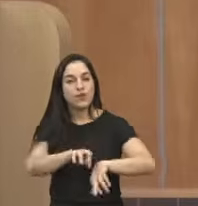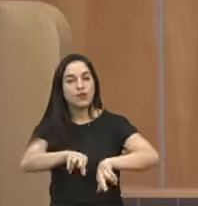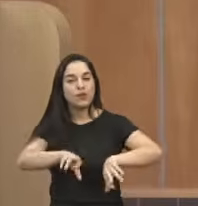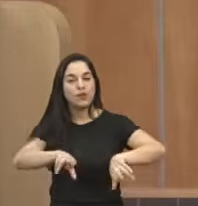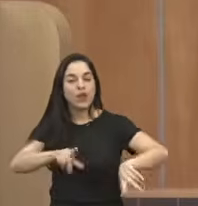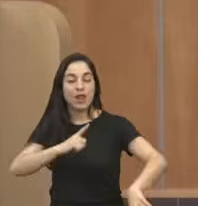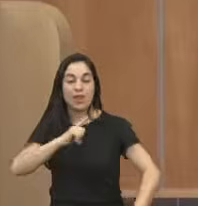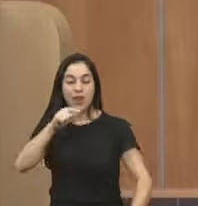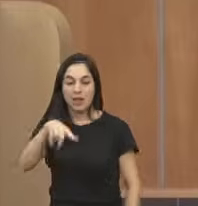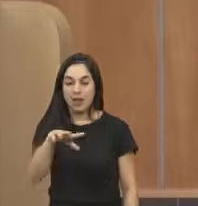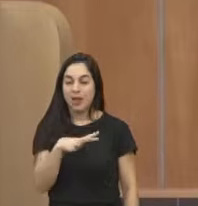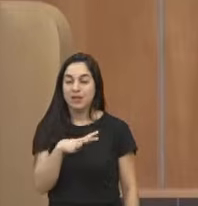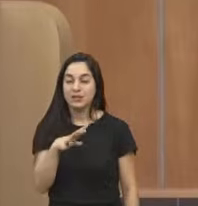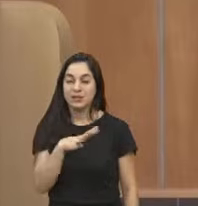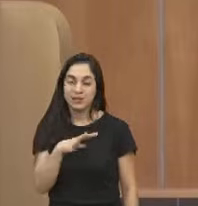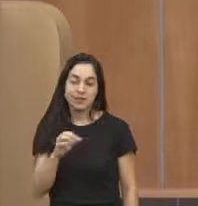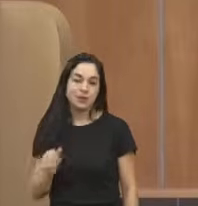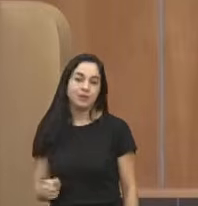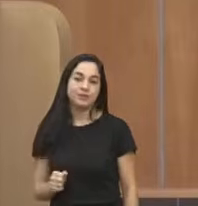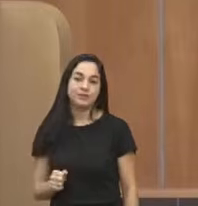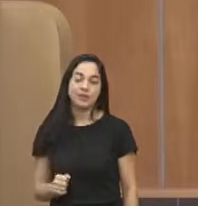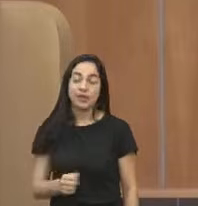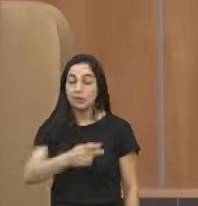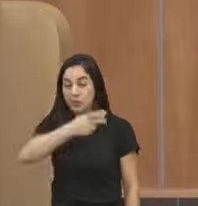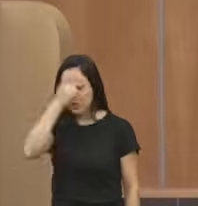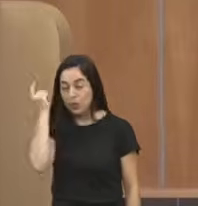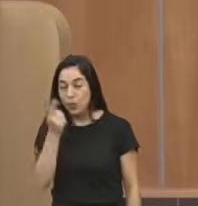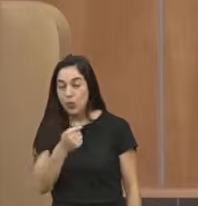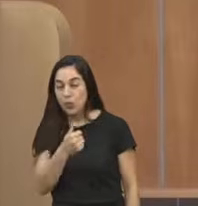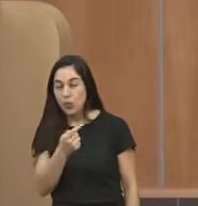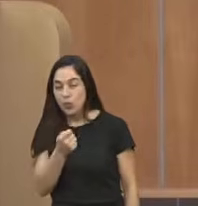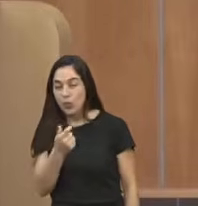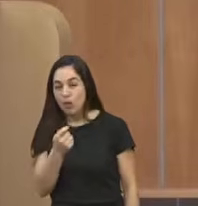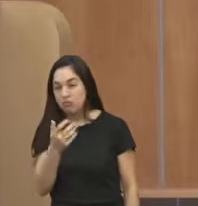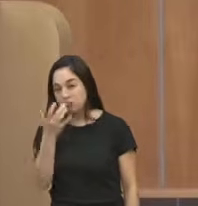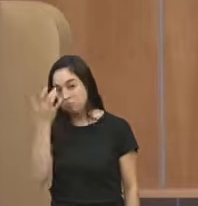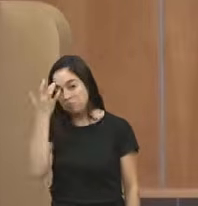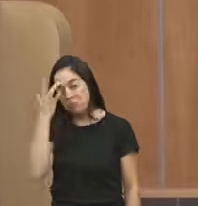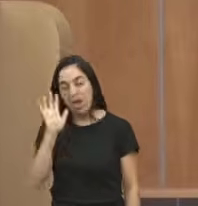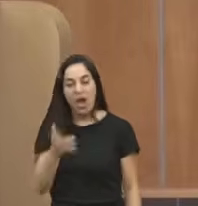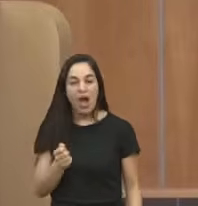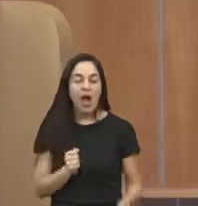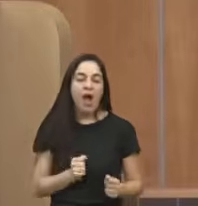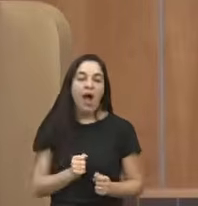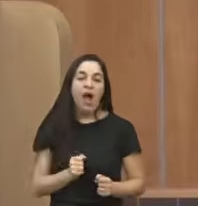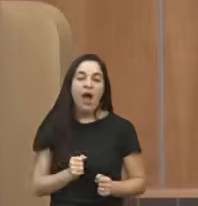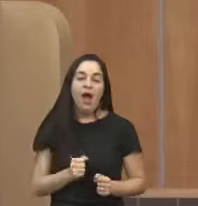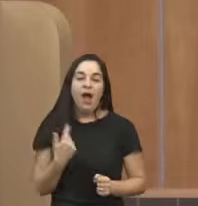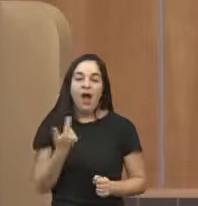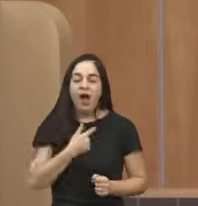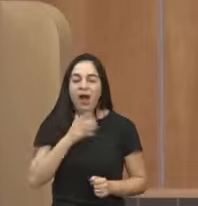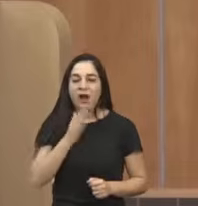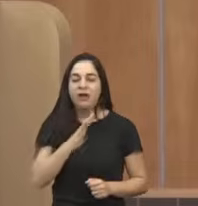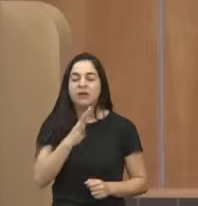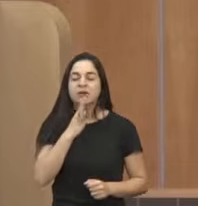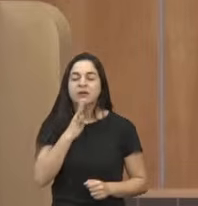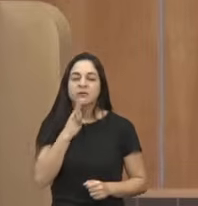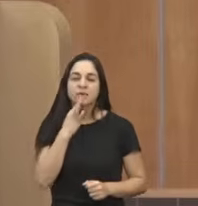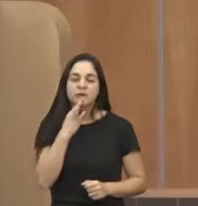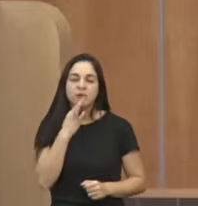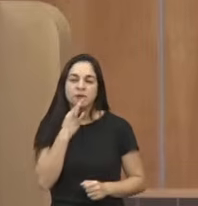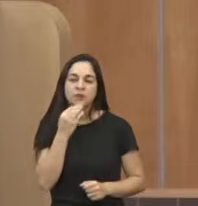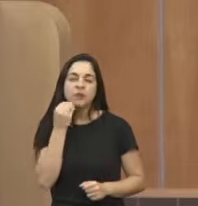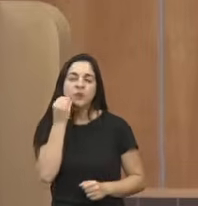cidade e talvez poucos saibam. Acho que o Wagner, a gente já teve oportunidade de conversar uma vez. A